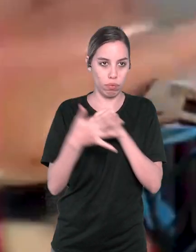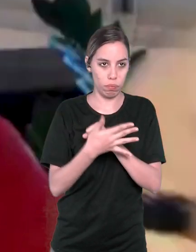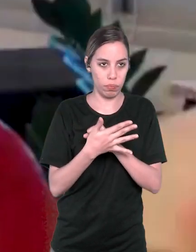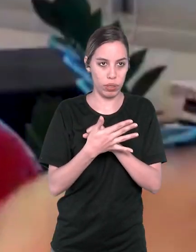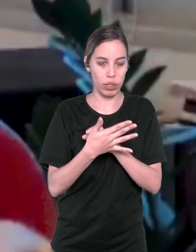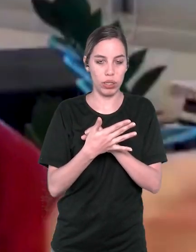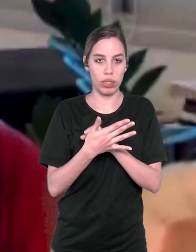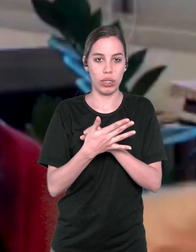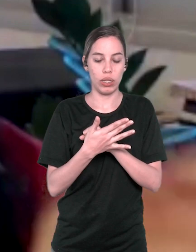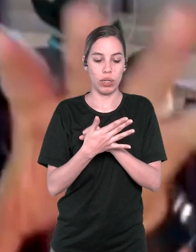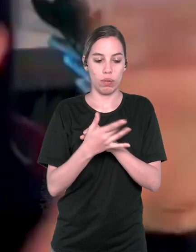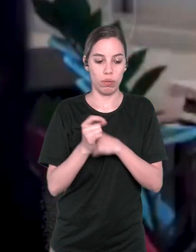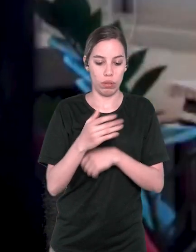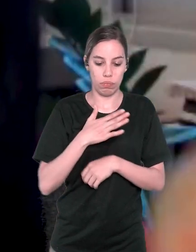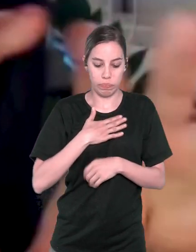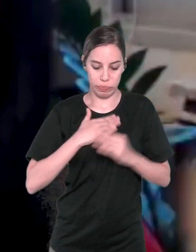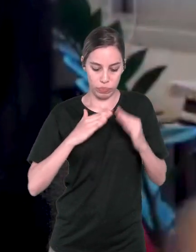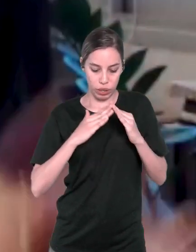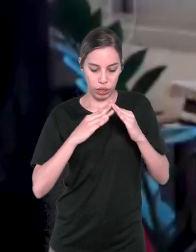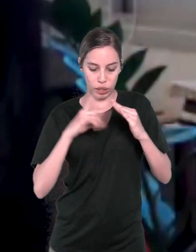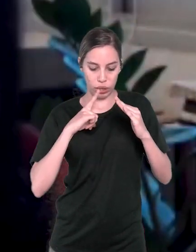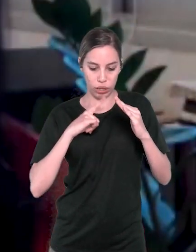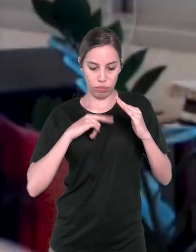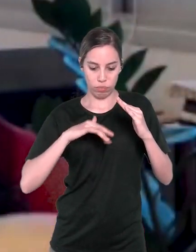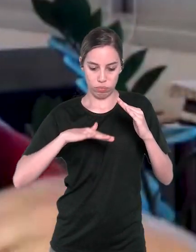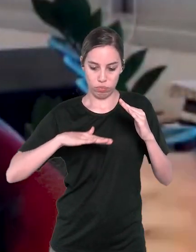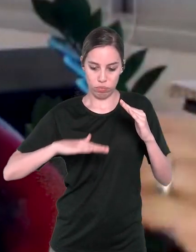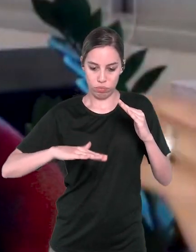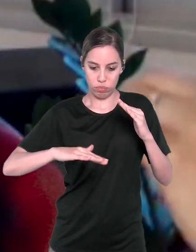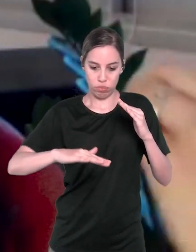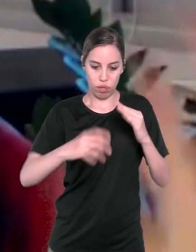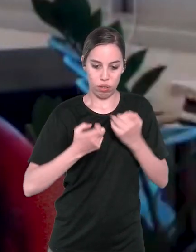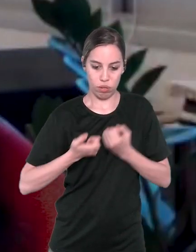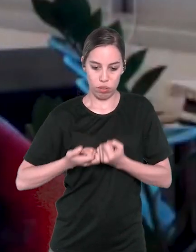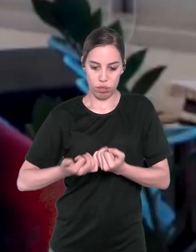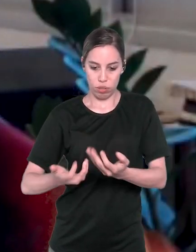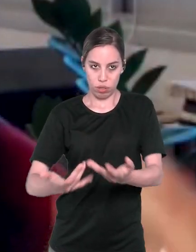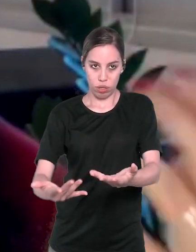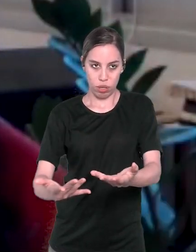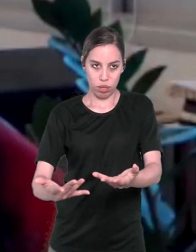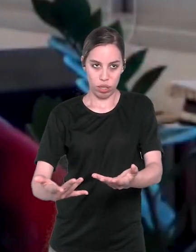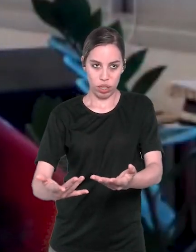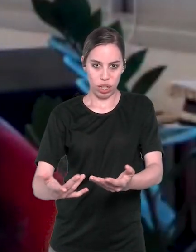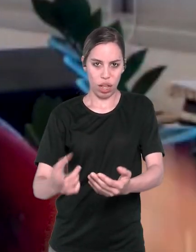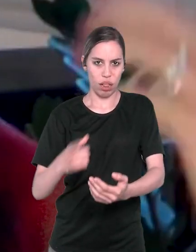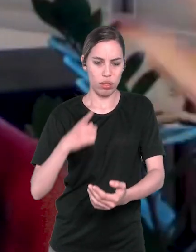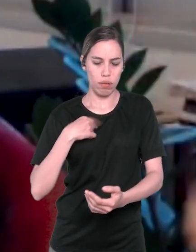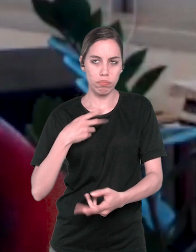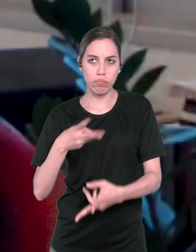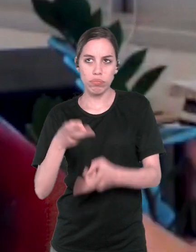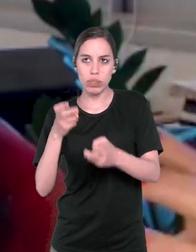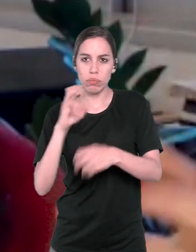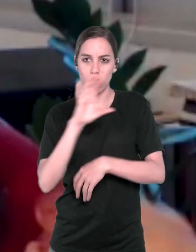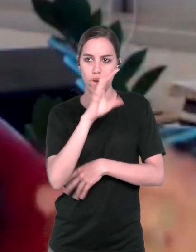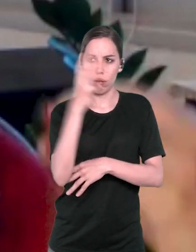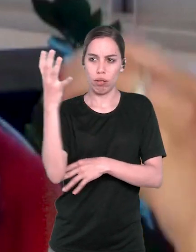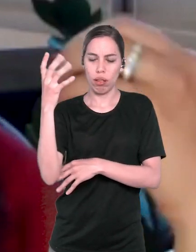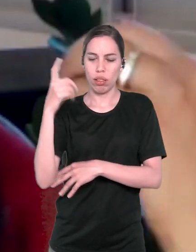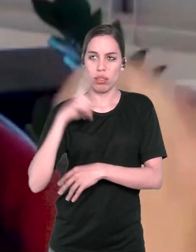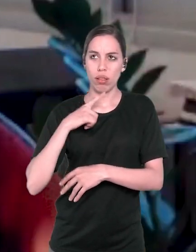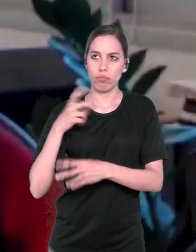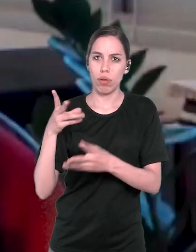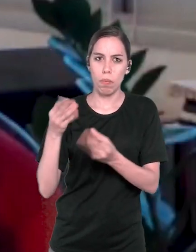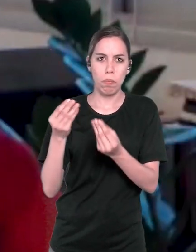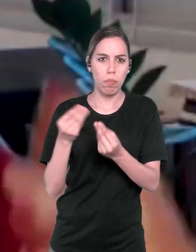existe um terraço aqui, né? E com jardim, aí a quantidade de bem-te-vis, de pombos,